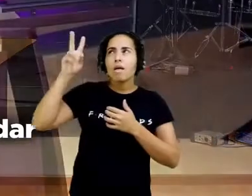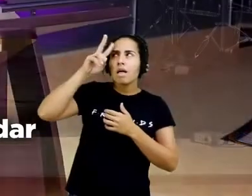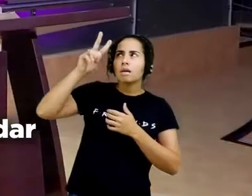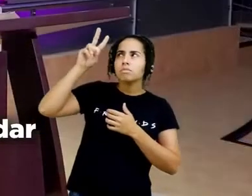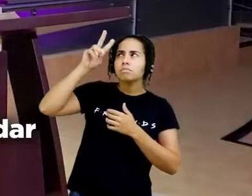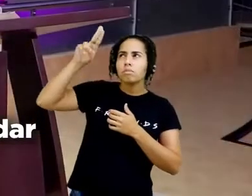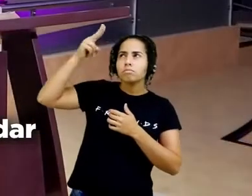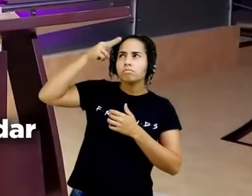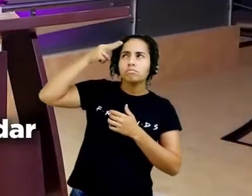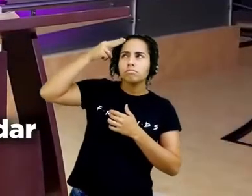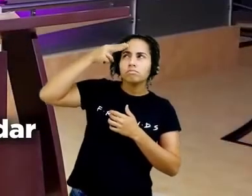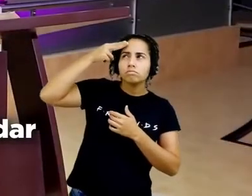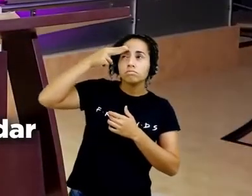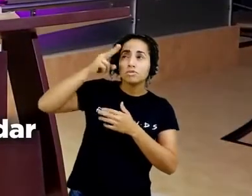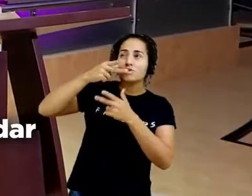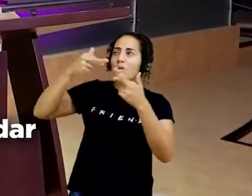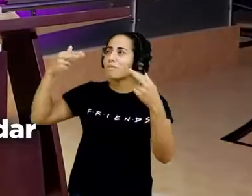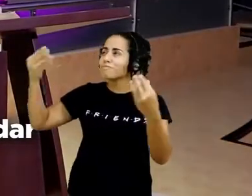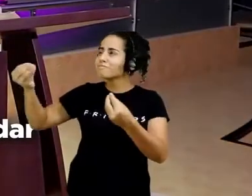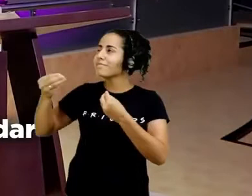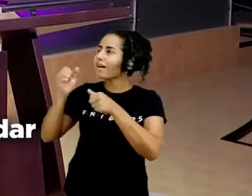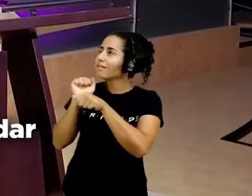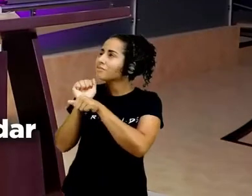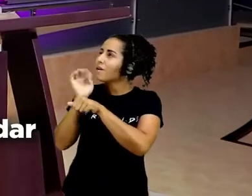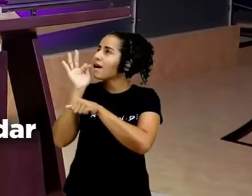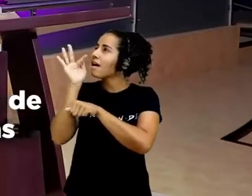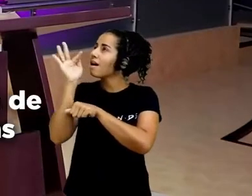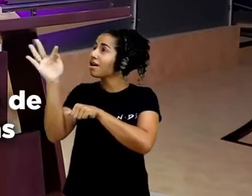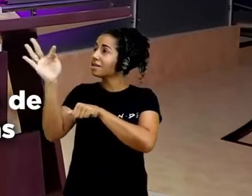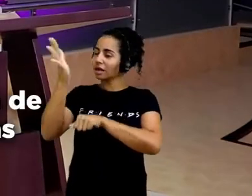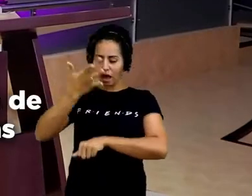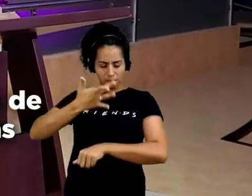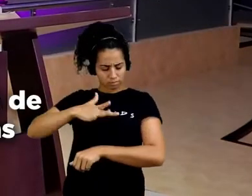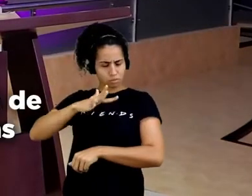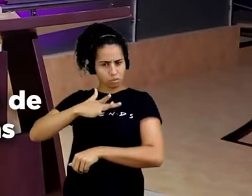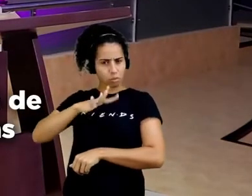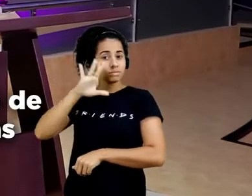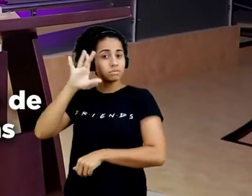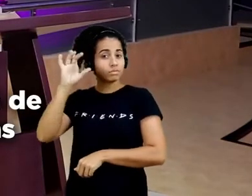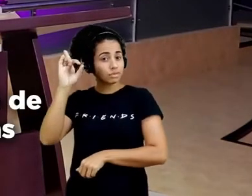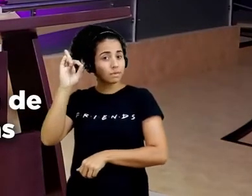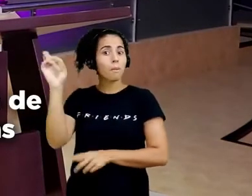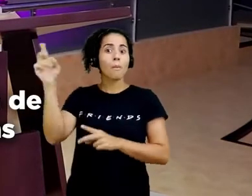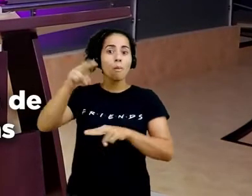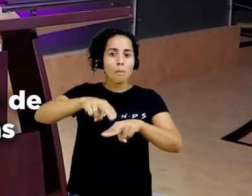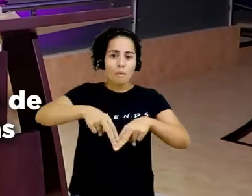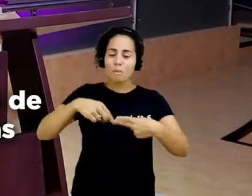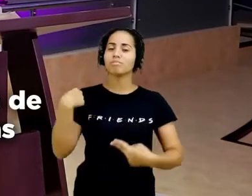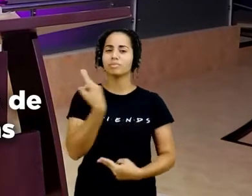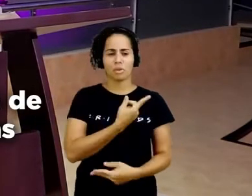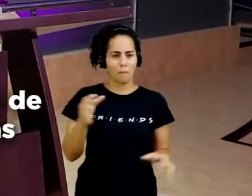memória o que me pode dar esperança. As misericórdias do Senhor são a causa de não